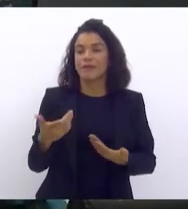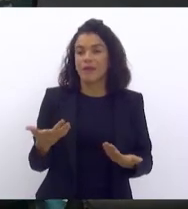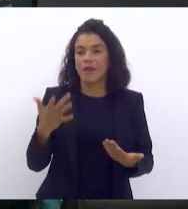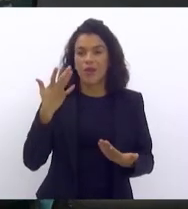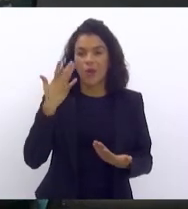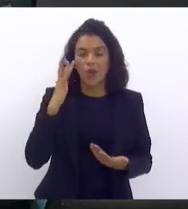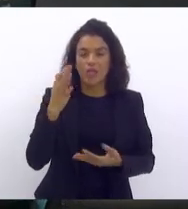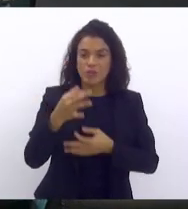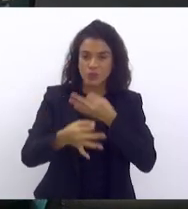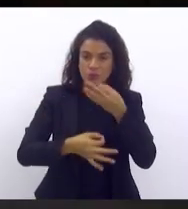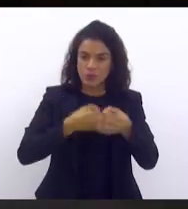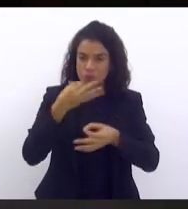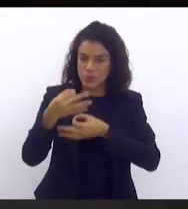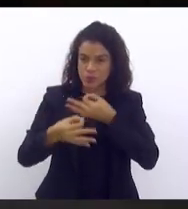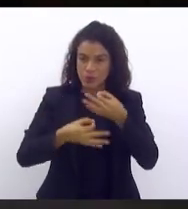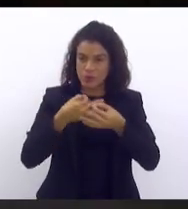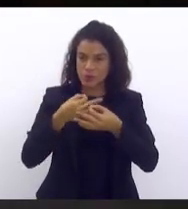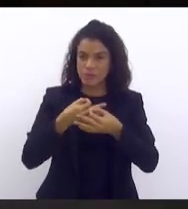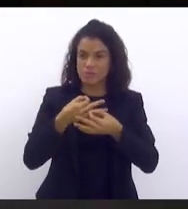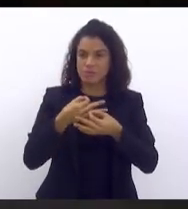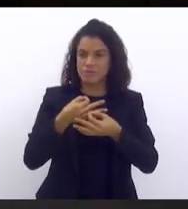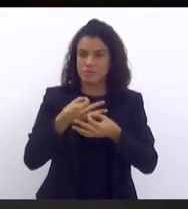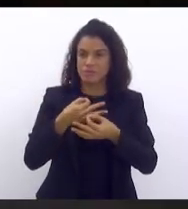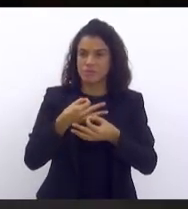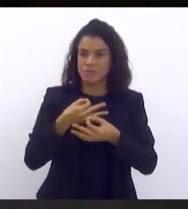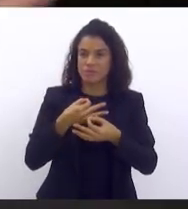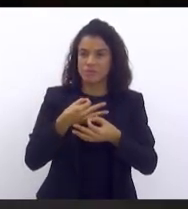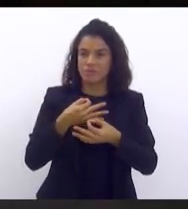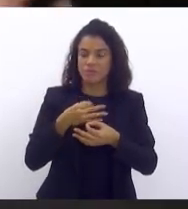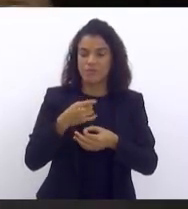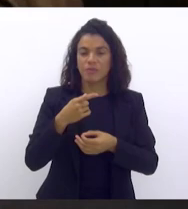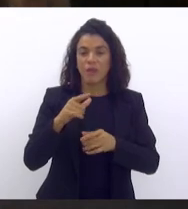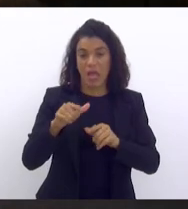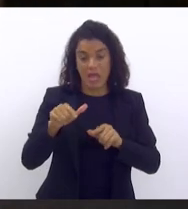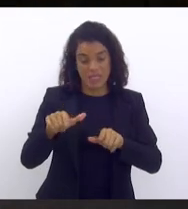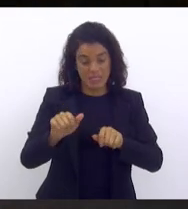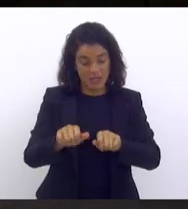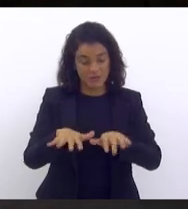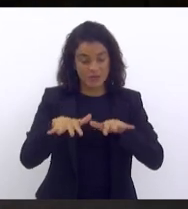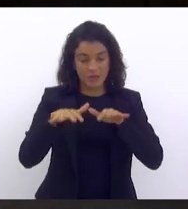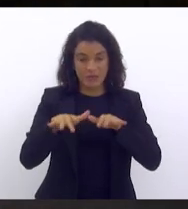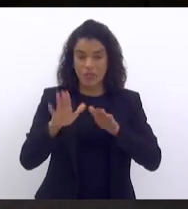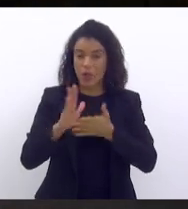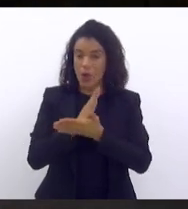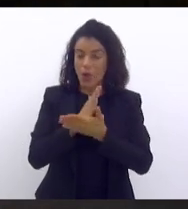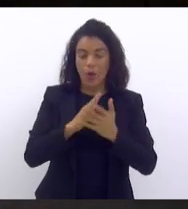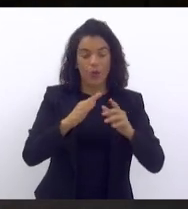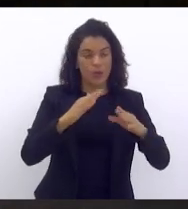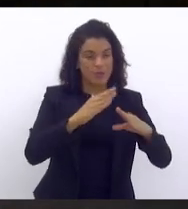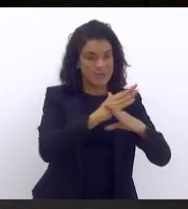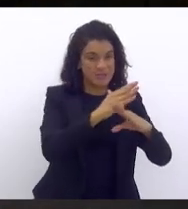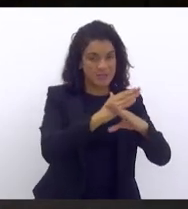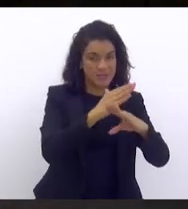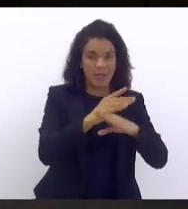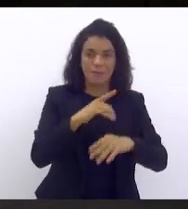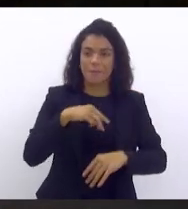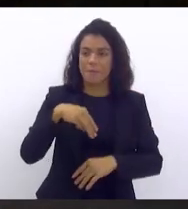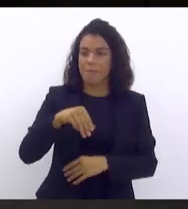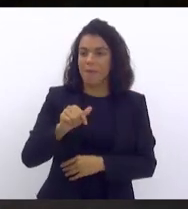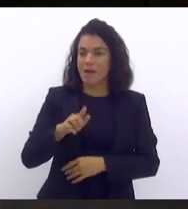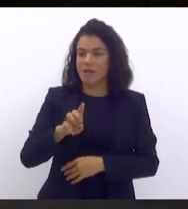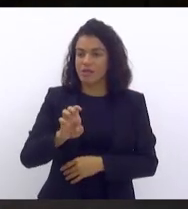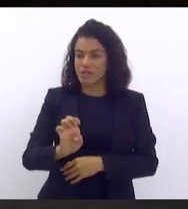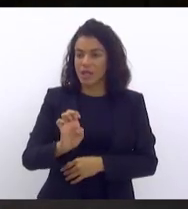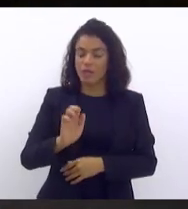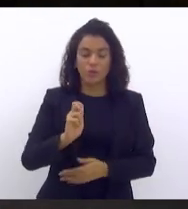essa sugestão e essa podia encampar do cúmplice de algumas cidades. Nós temos algumas cidades, Magé é um exemplo, que